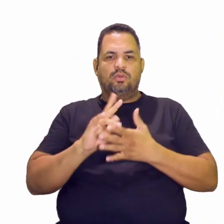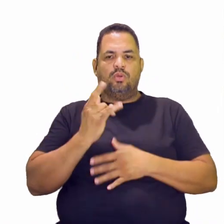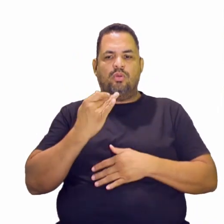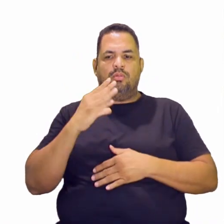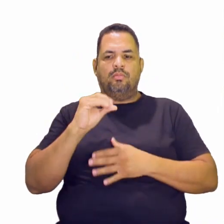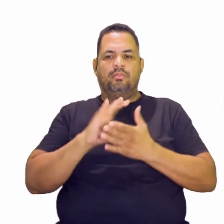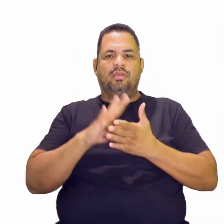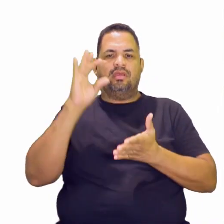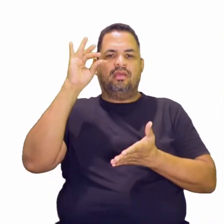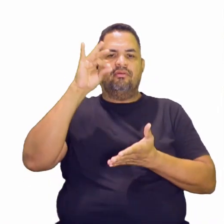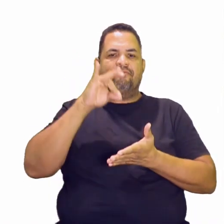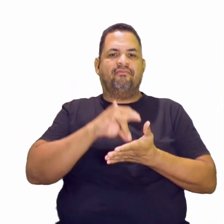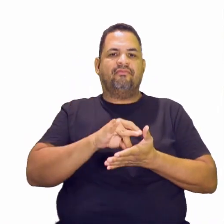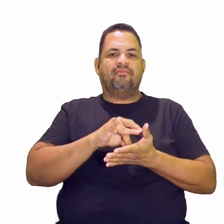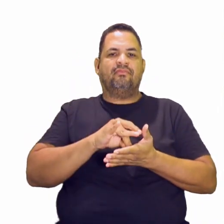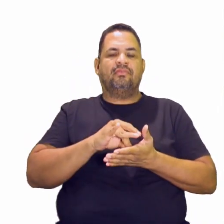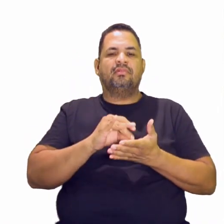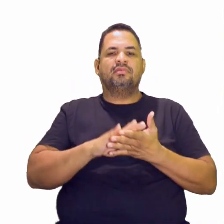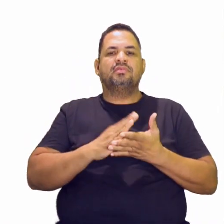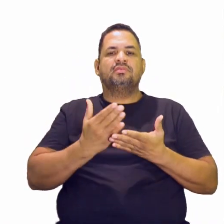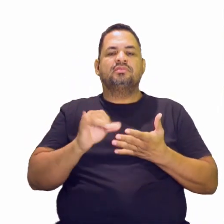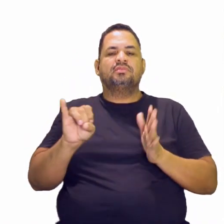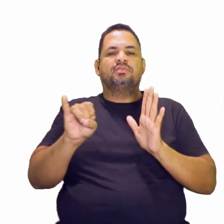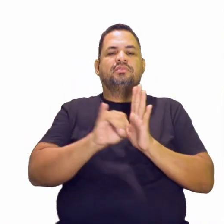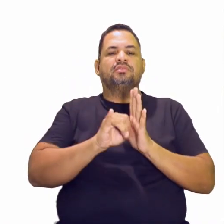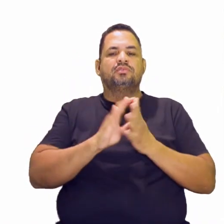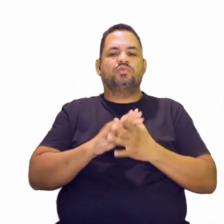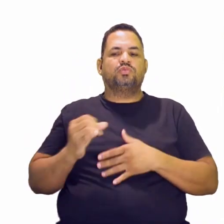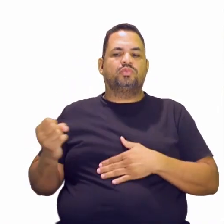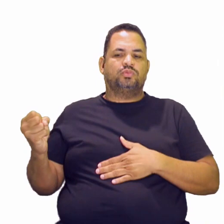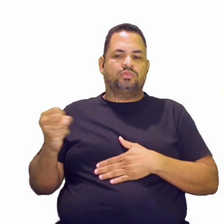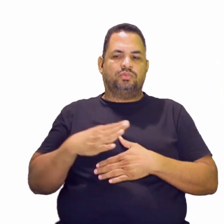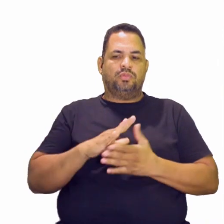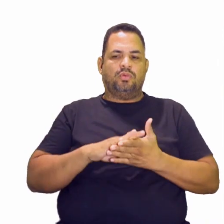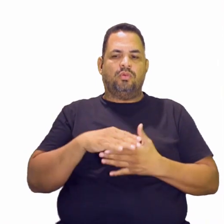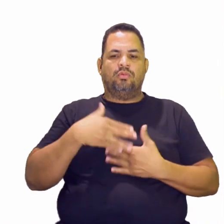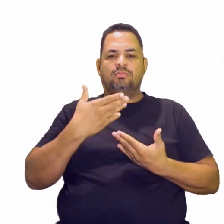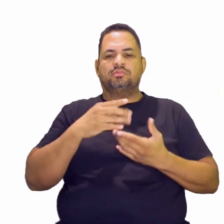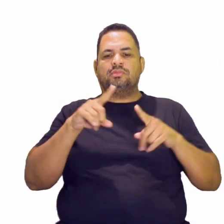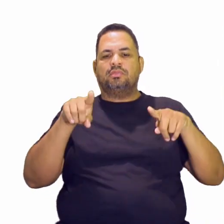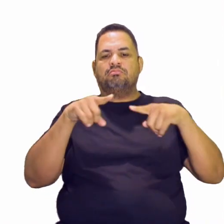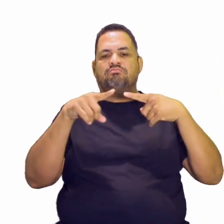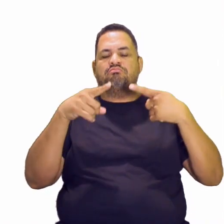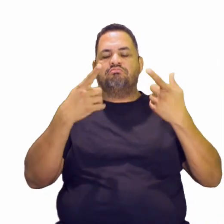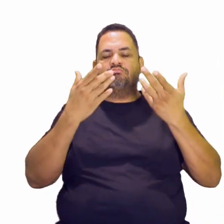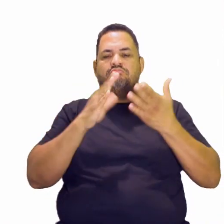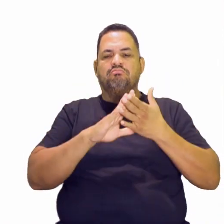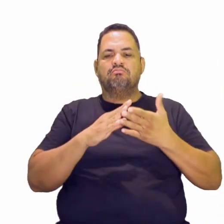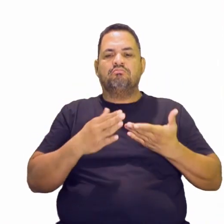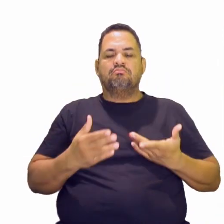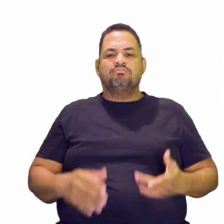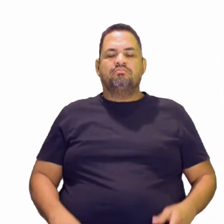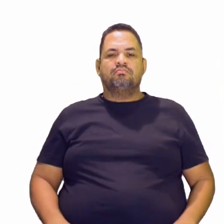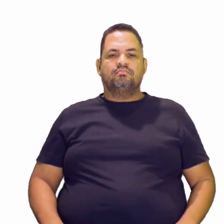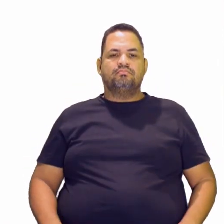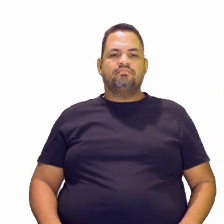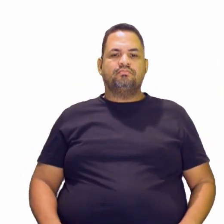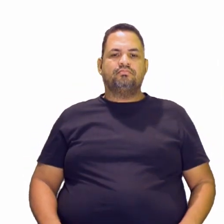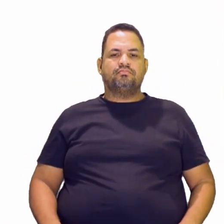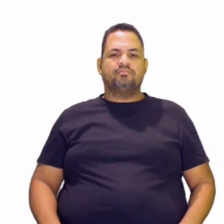a afirmação de identidade, que são jovens, muitos dos cantores, né, dos